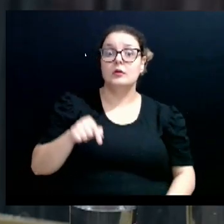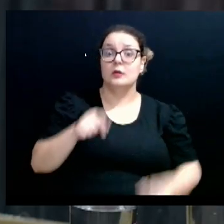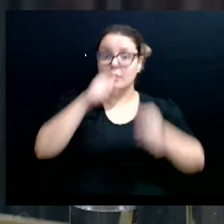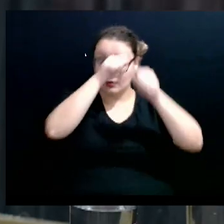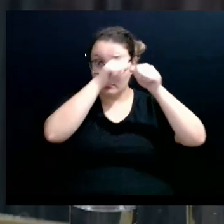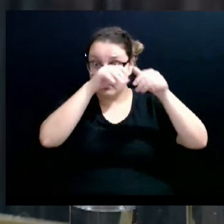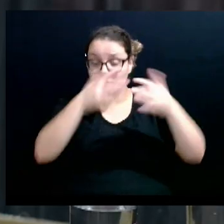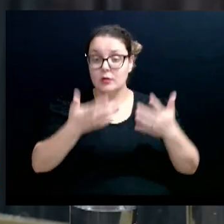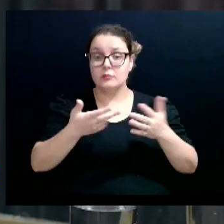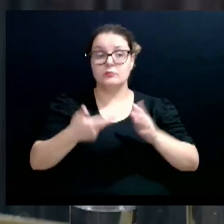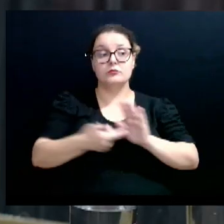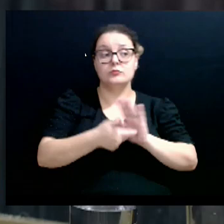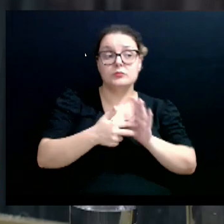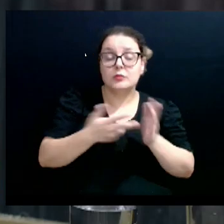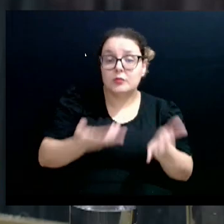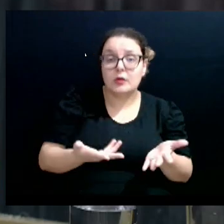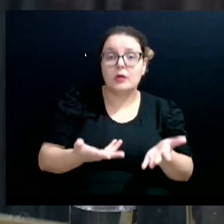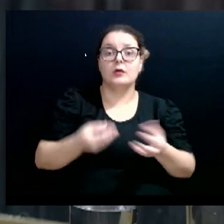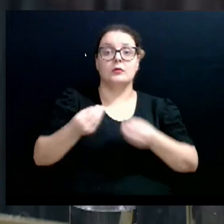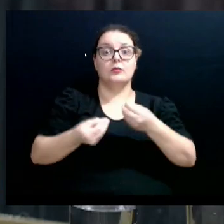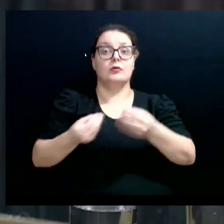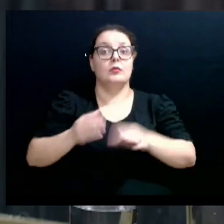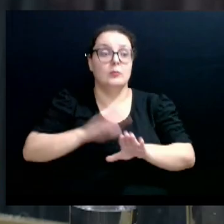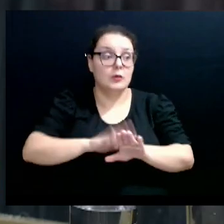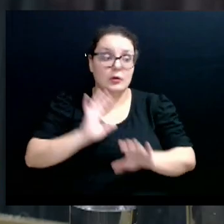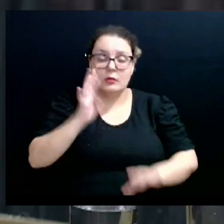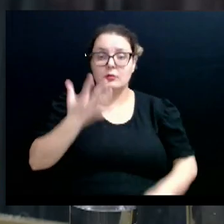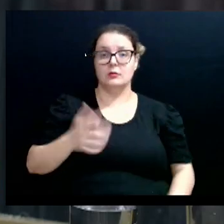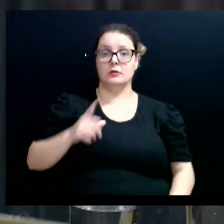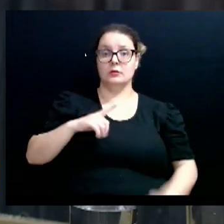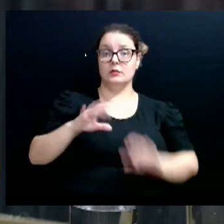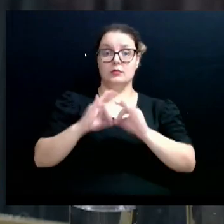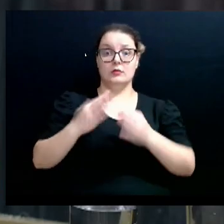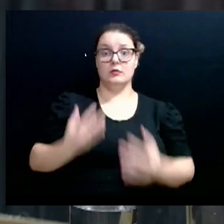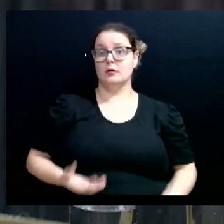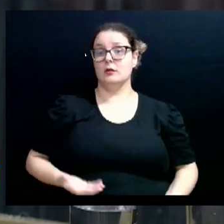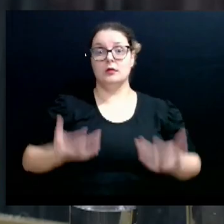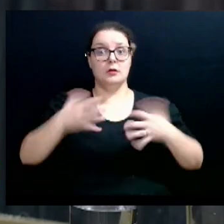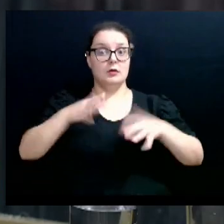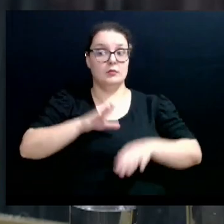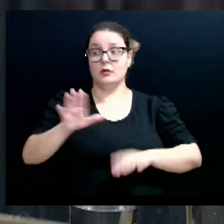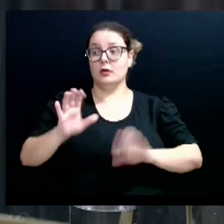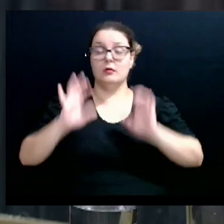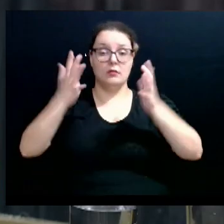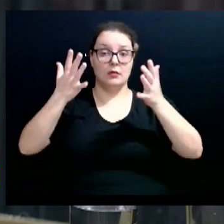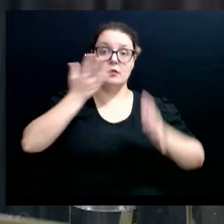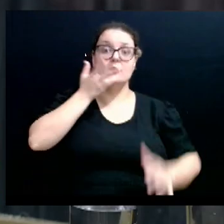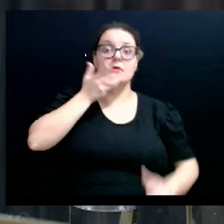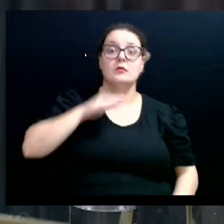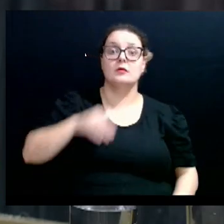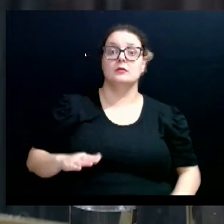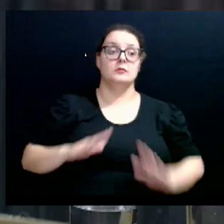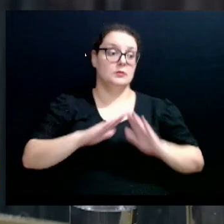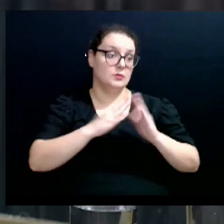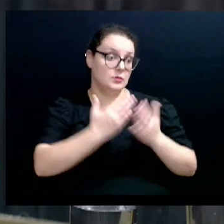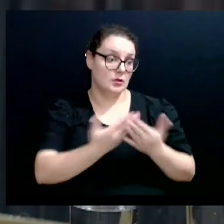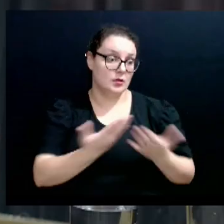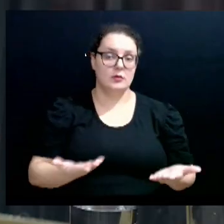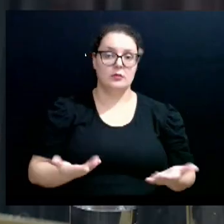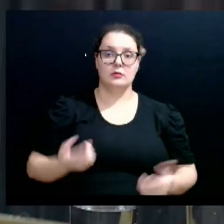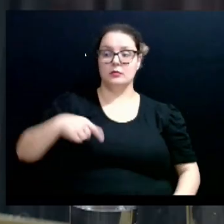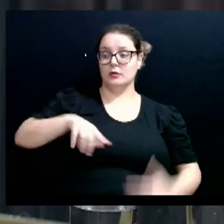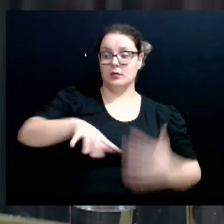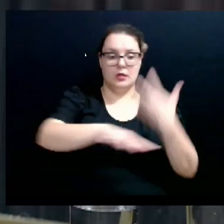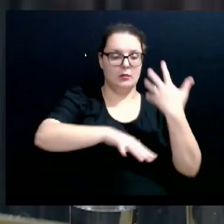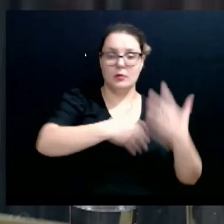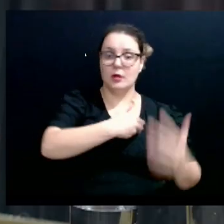porque há famílias que recusam ir em festas de criança, da Uhum. escola, e em praças públicas,